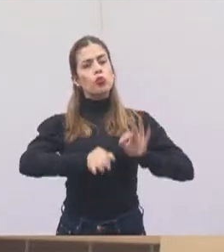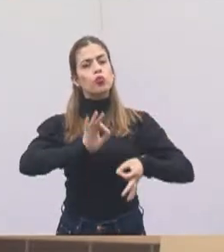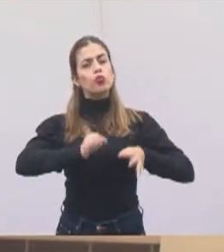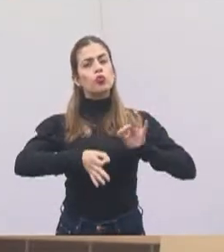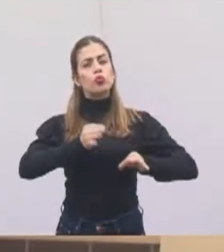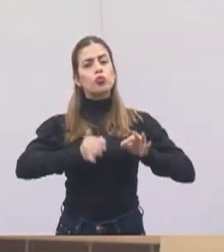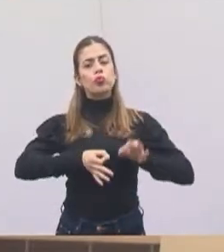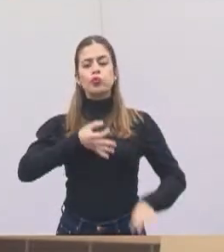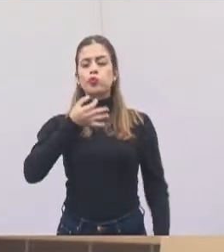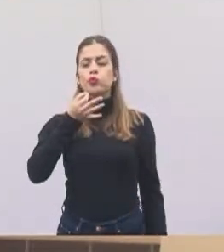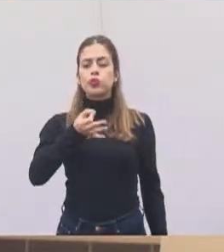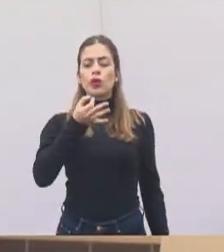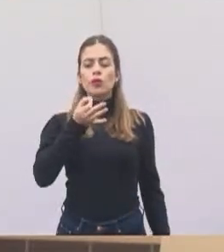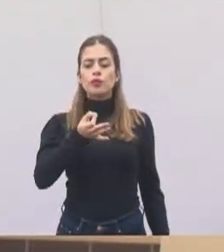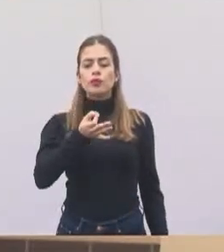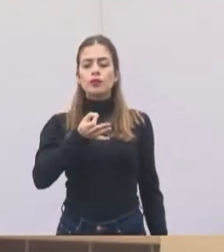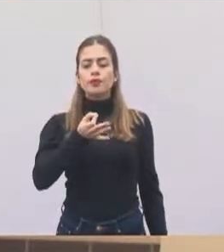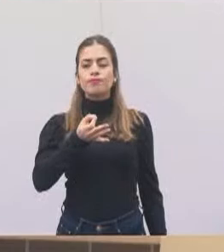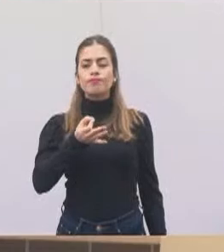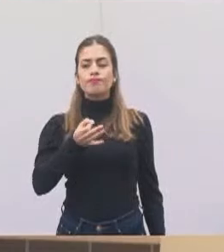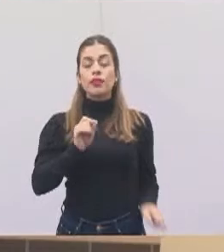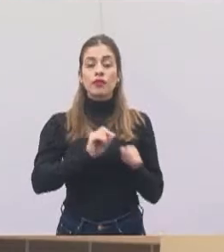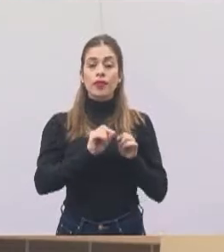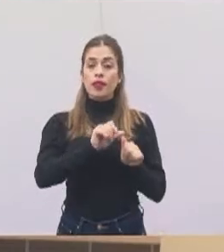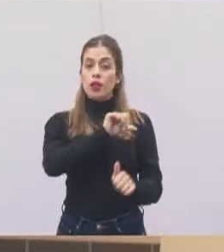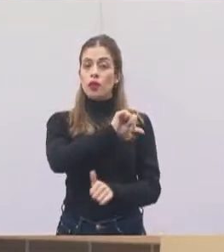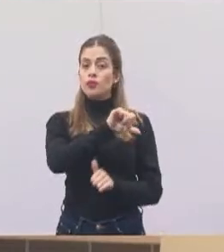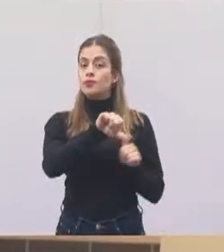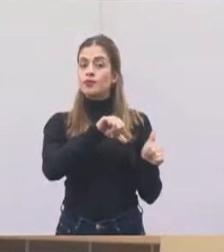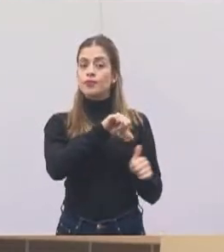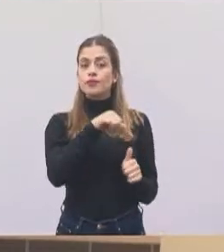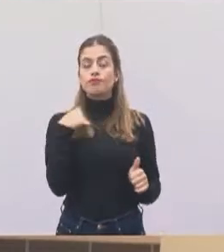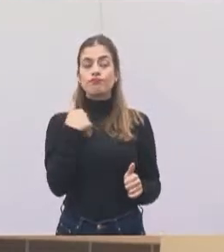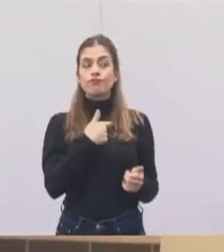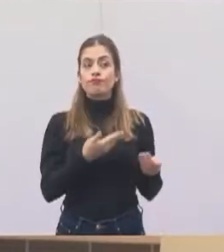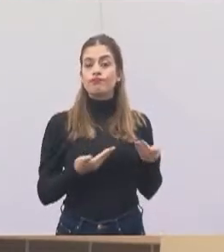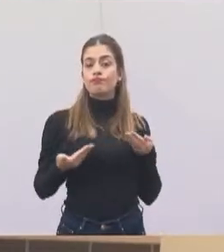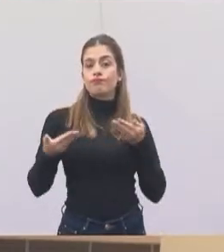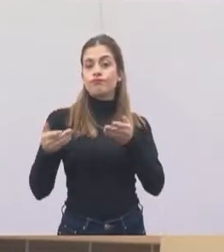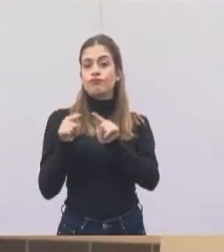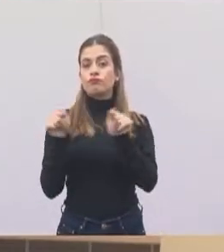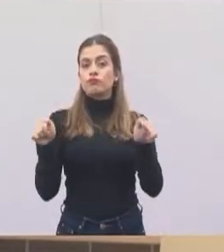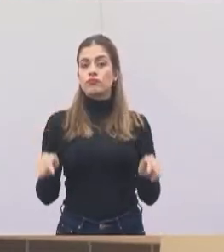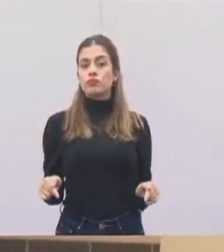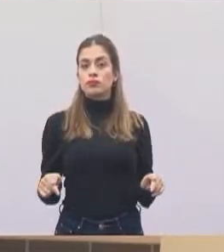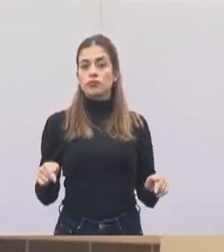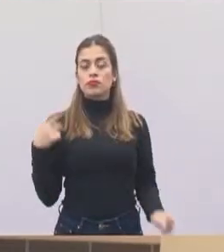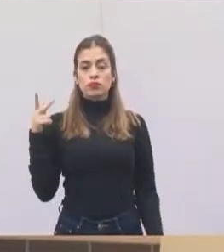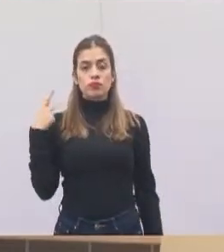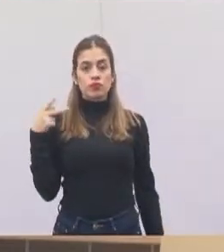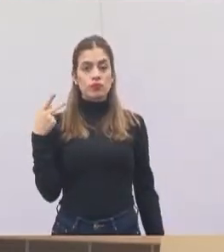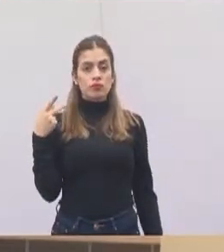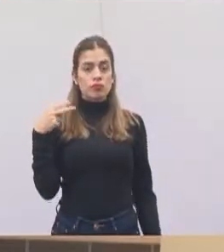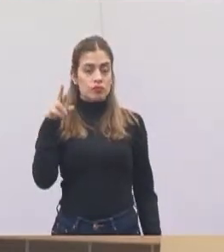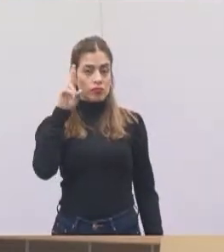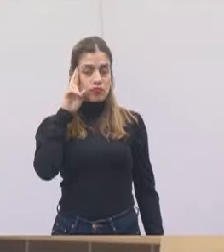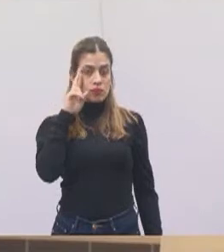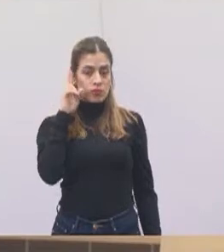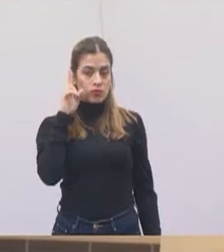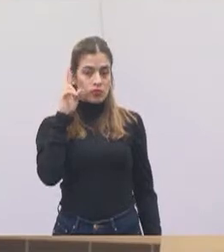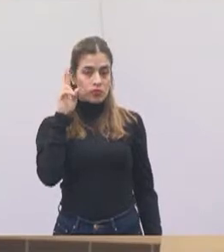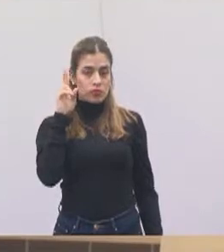nos sugerir que façamos a mudança, nós levamos até o gabinete do senhor vereador